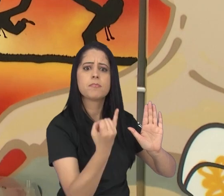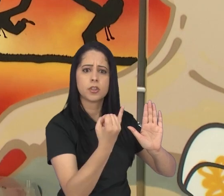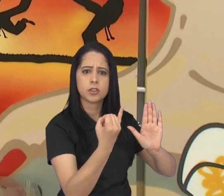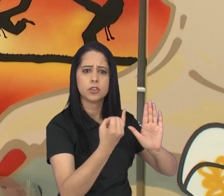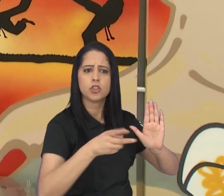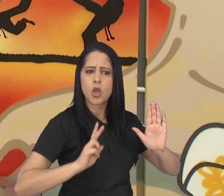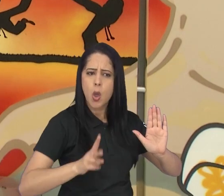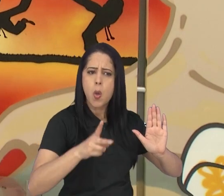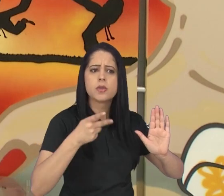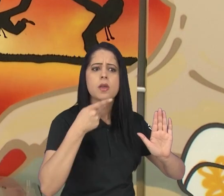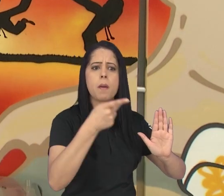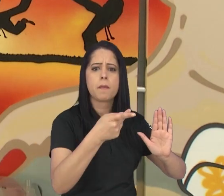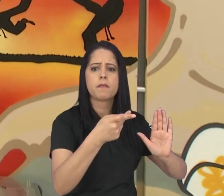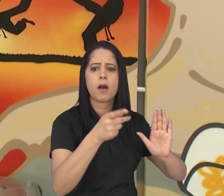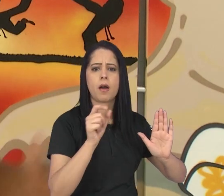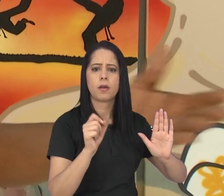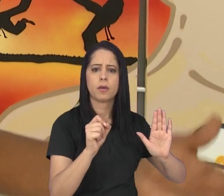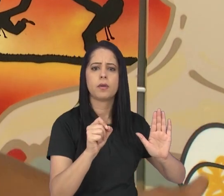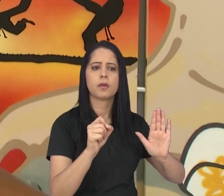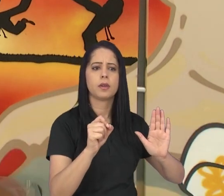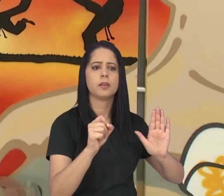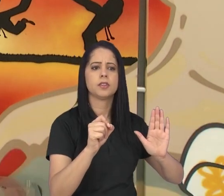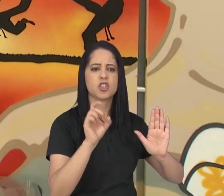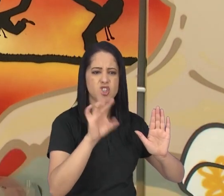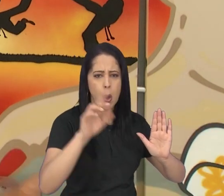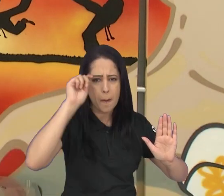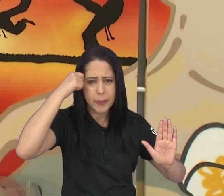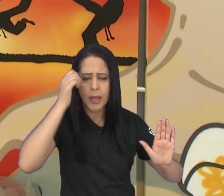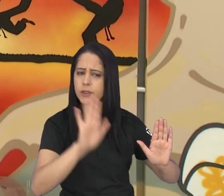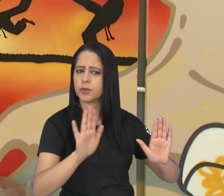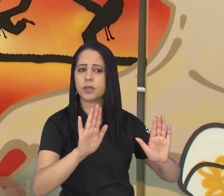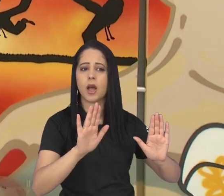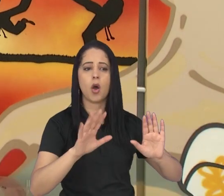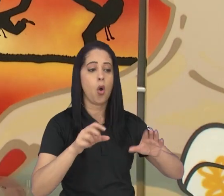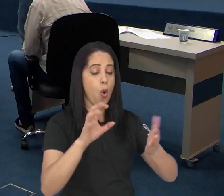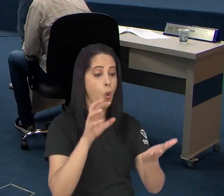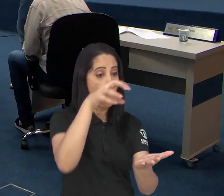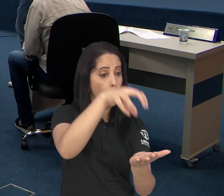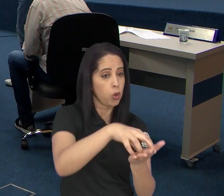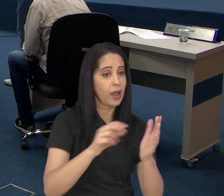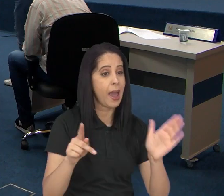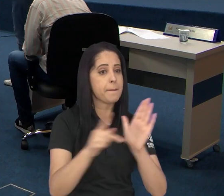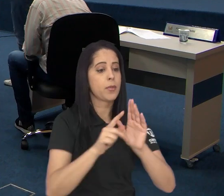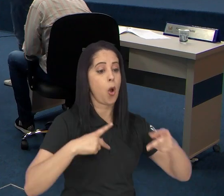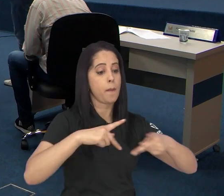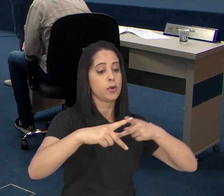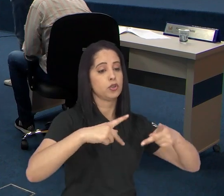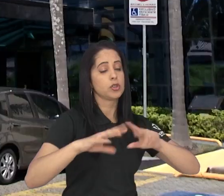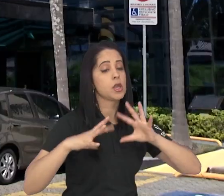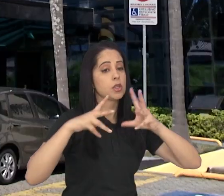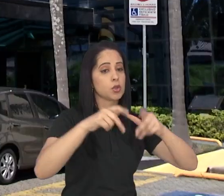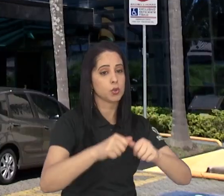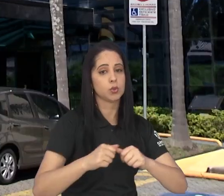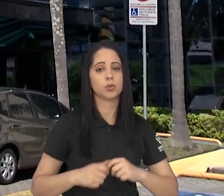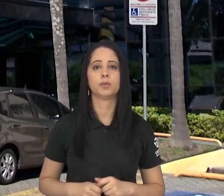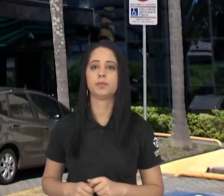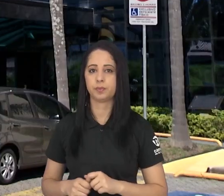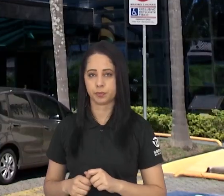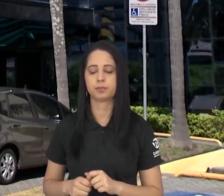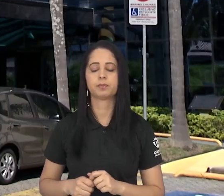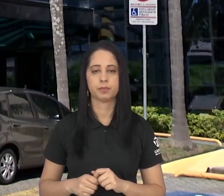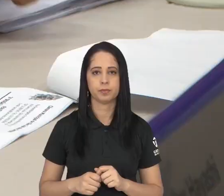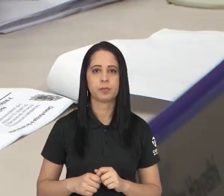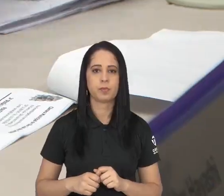cara? Que é o que eu falo sempre, não só para o negro, mas para todos os joseenses. Para os parlamentares, a Câmara e o